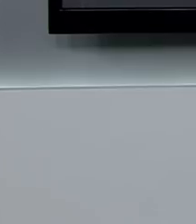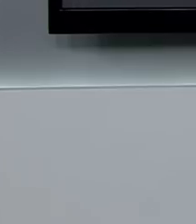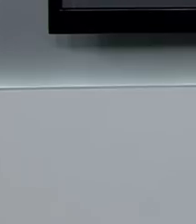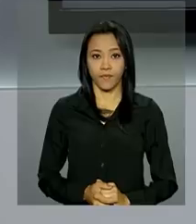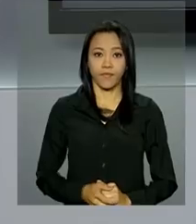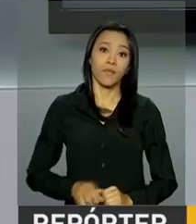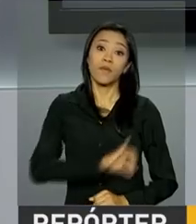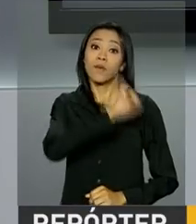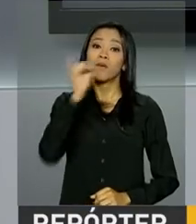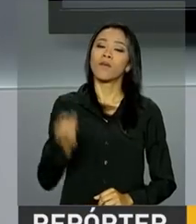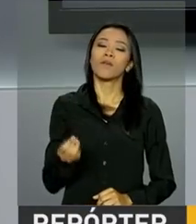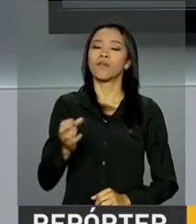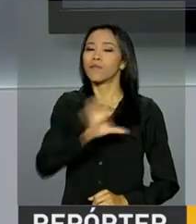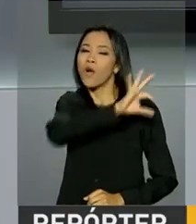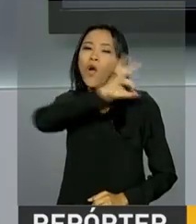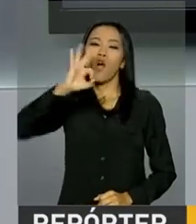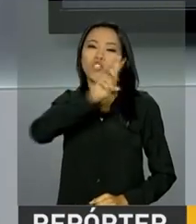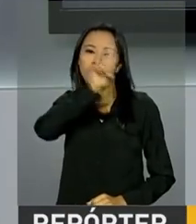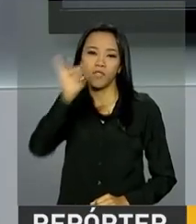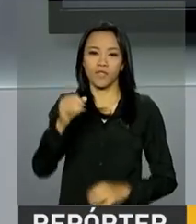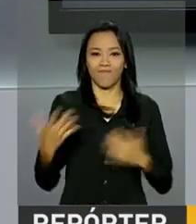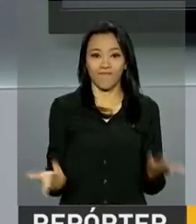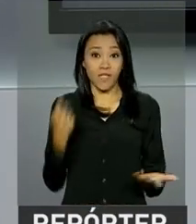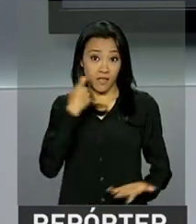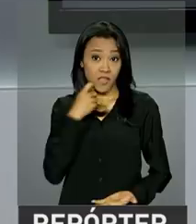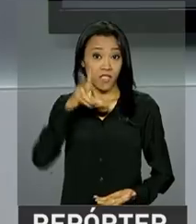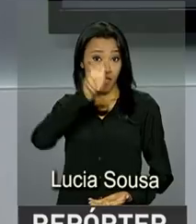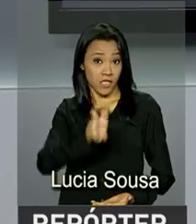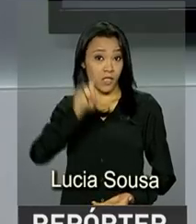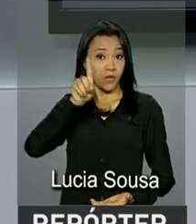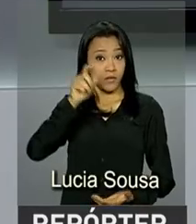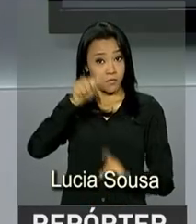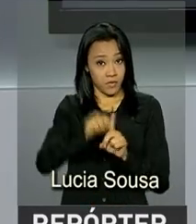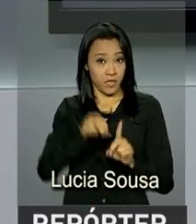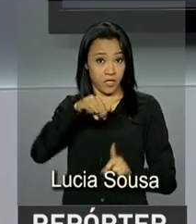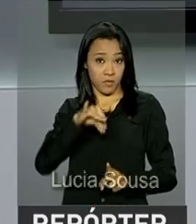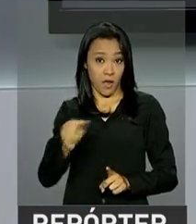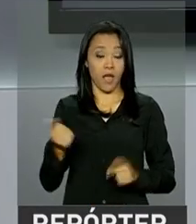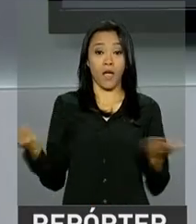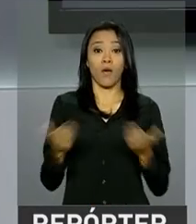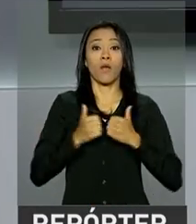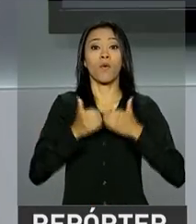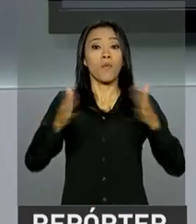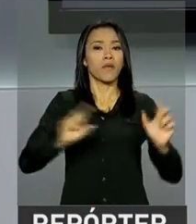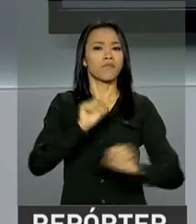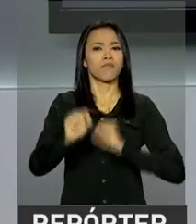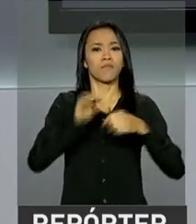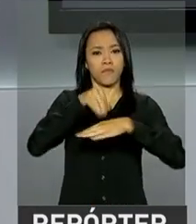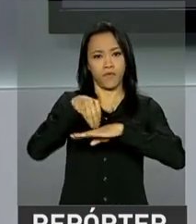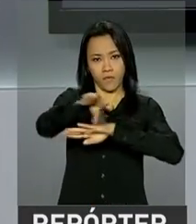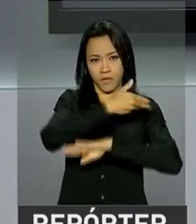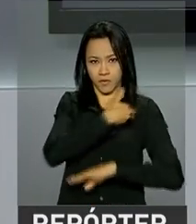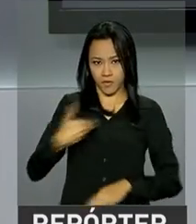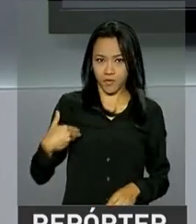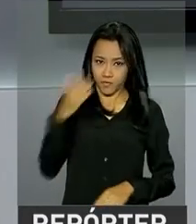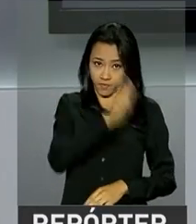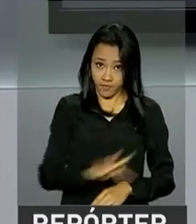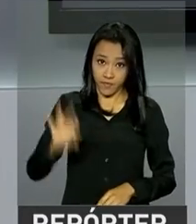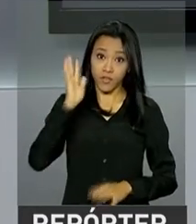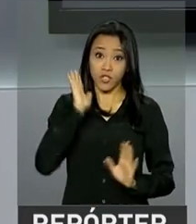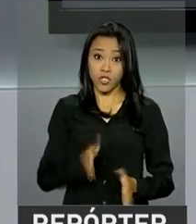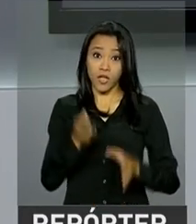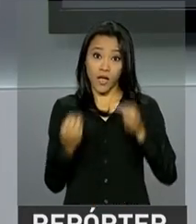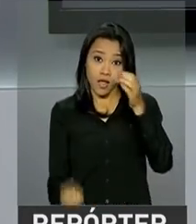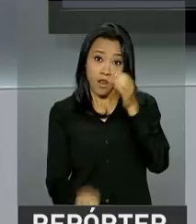lá um ótimo dia para você sexta feira 5 de maio repórter em breve começa agora com as notícias do governo federal foi lançado